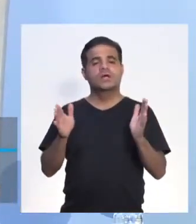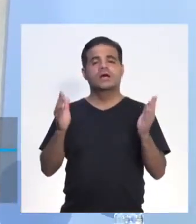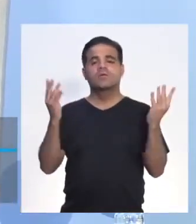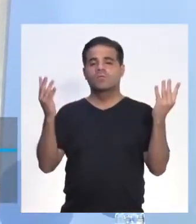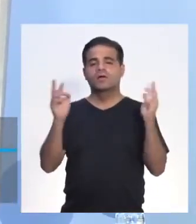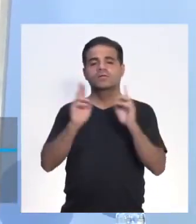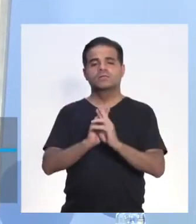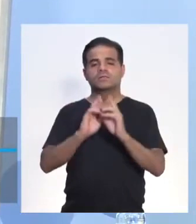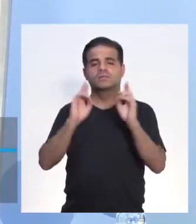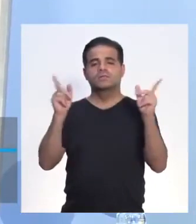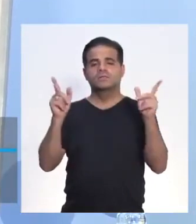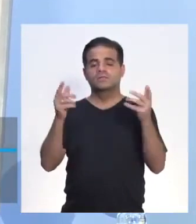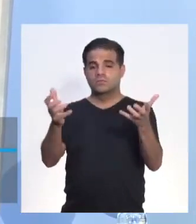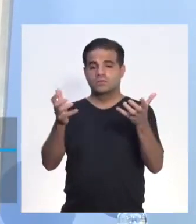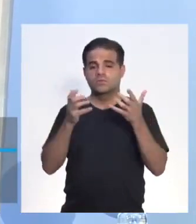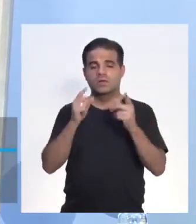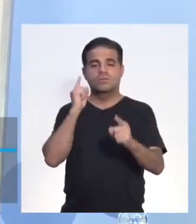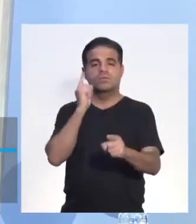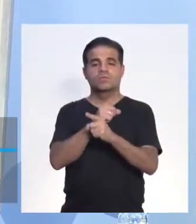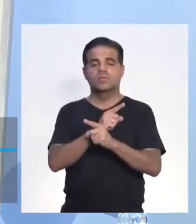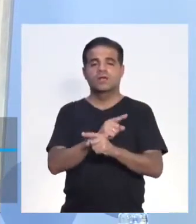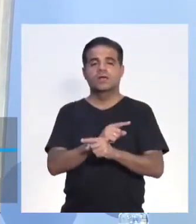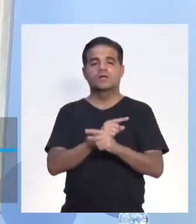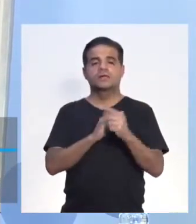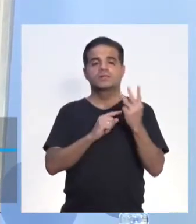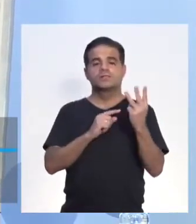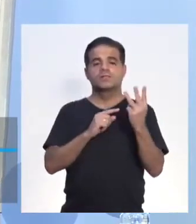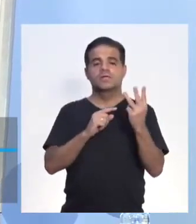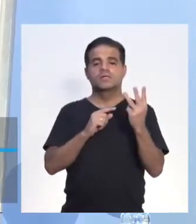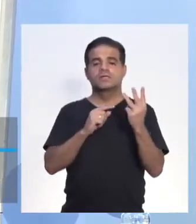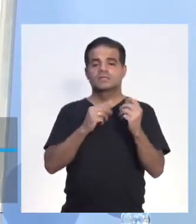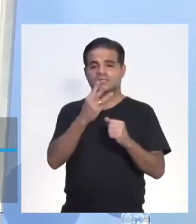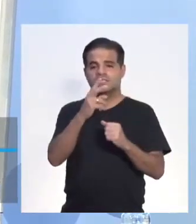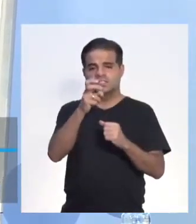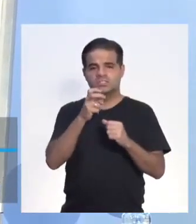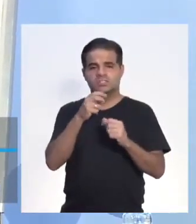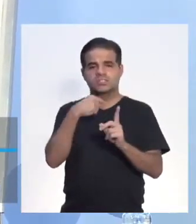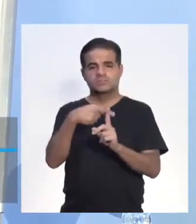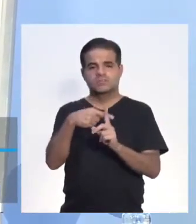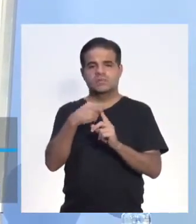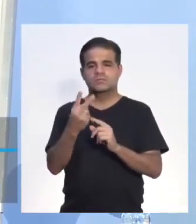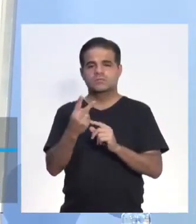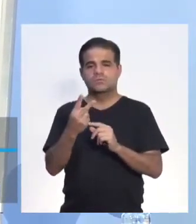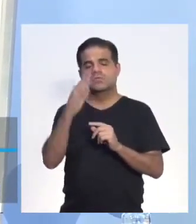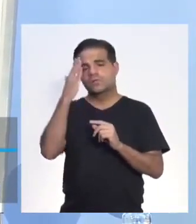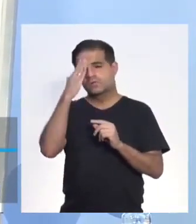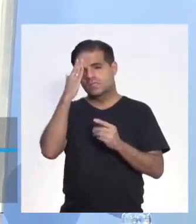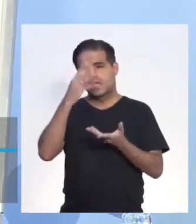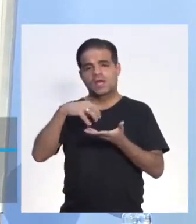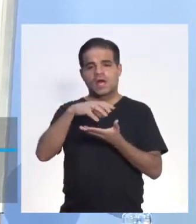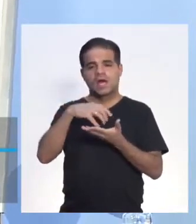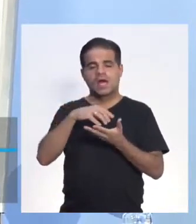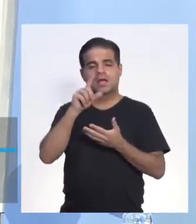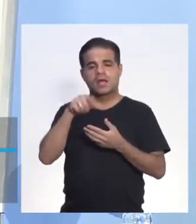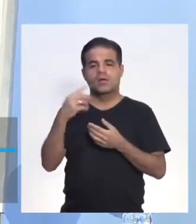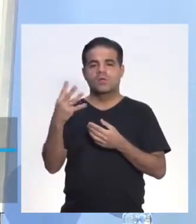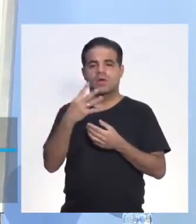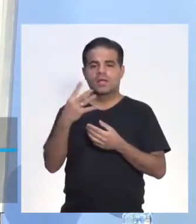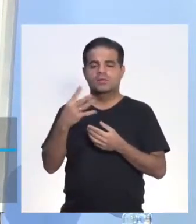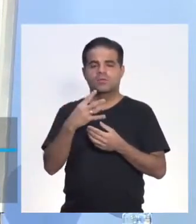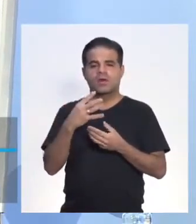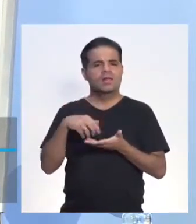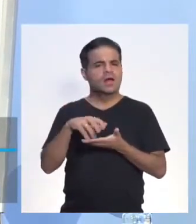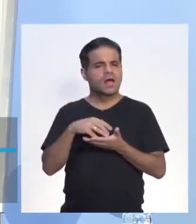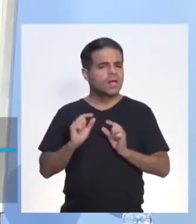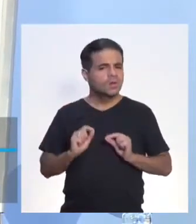diferentes, certo? Eu quero achar esse lado 3x mais 2, o lado maior. E eu sei que a área é 44. O que é